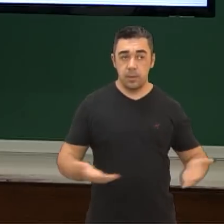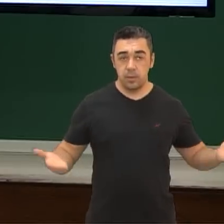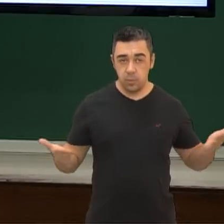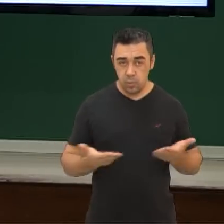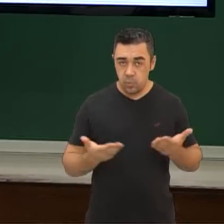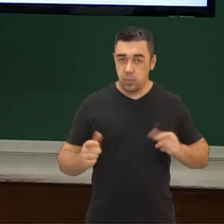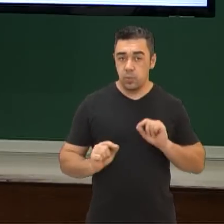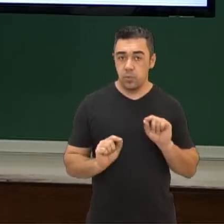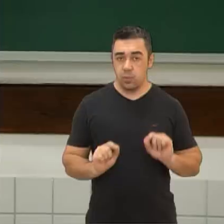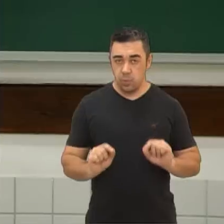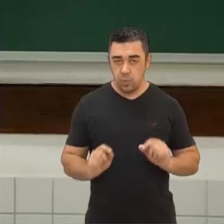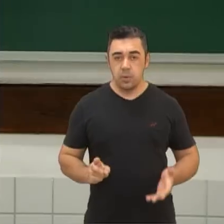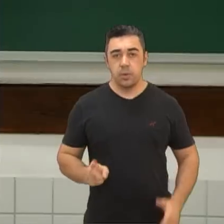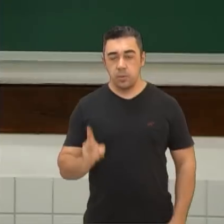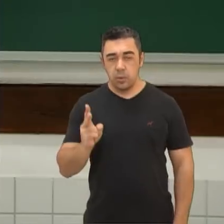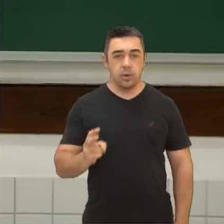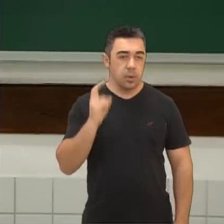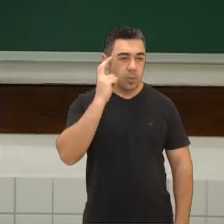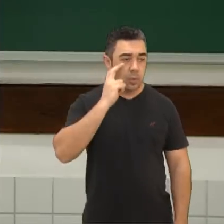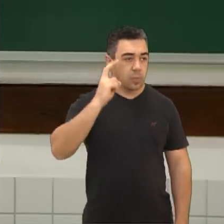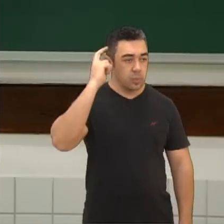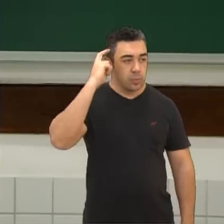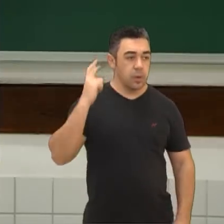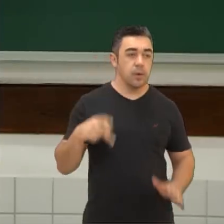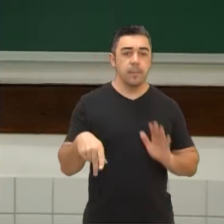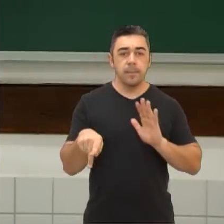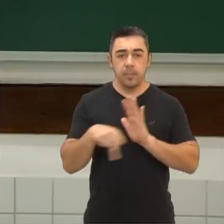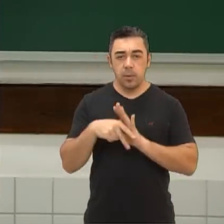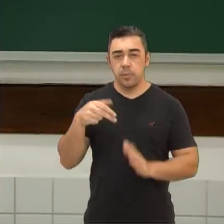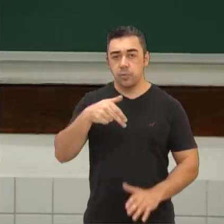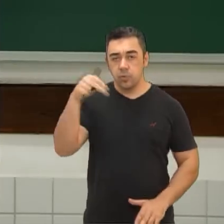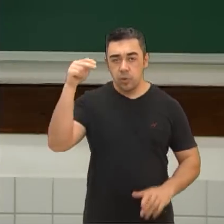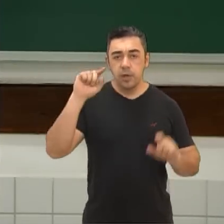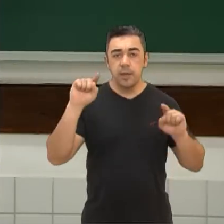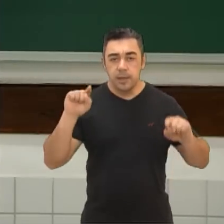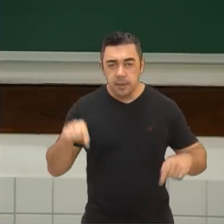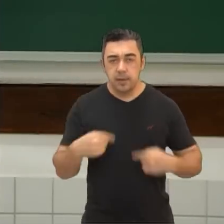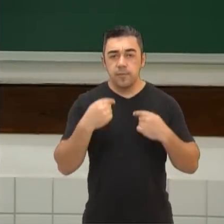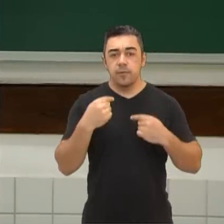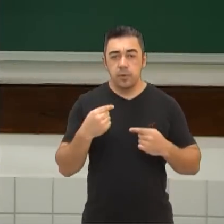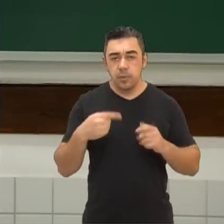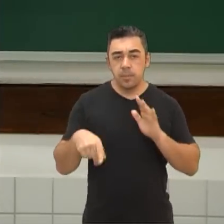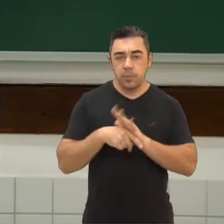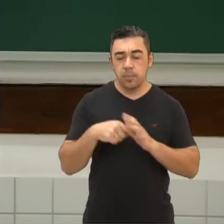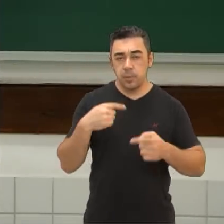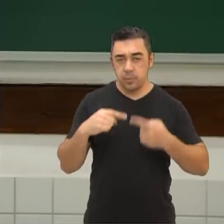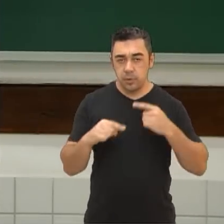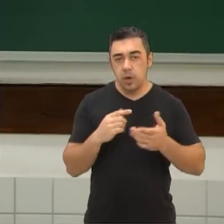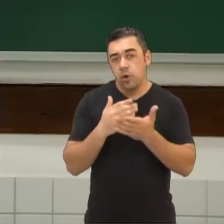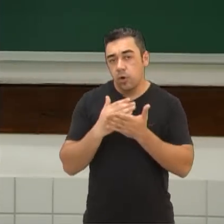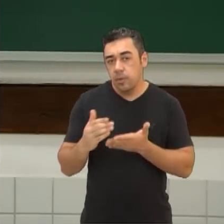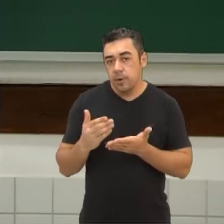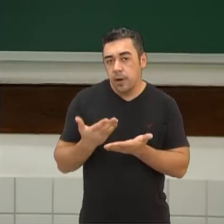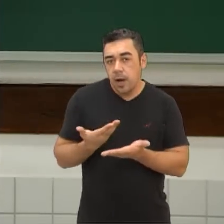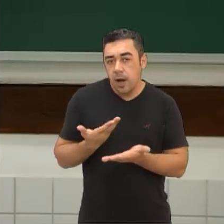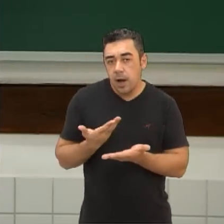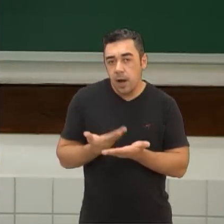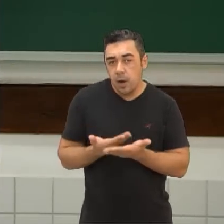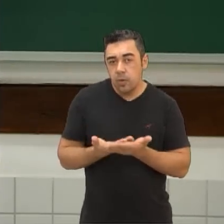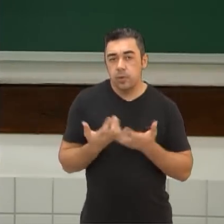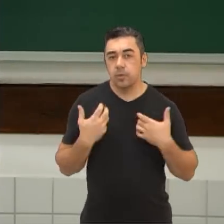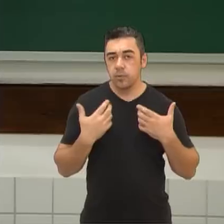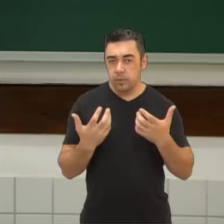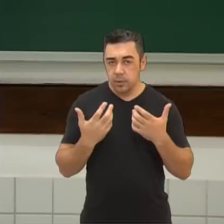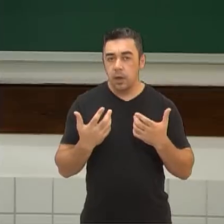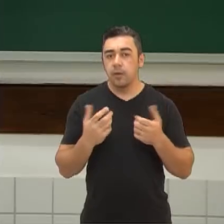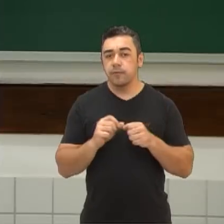anterior, nós falamos sobre a embolada, tá? Sobre a literatura de cordel, xilogravura e cromoxilogravura,